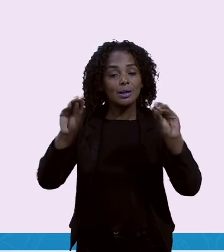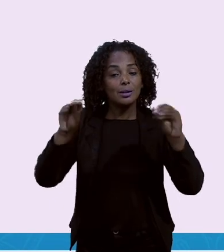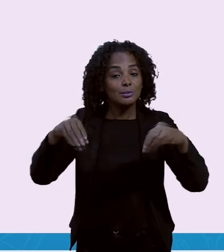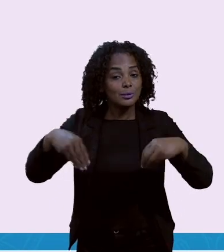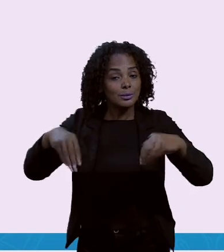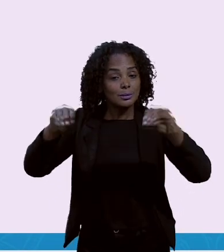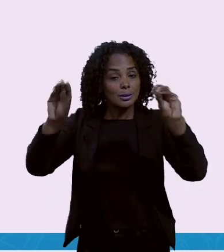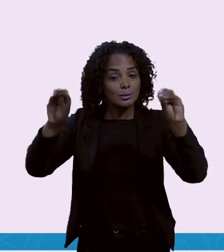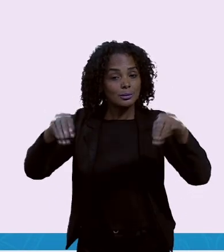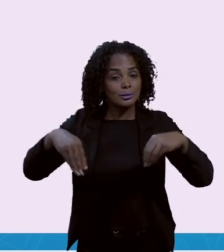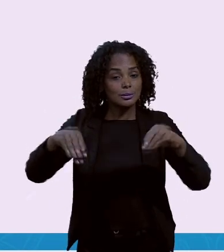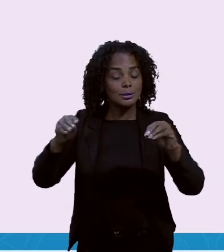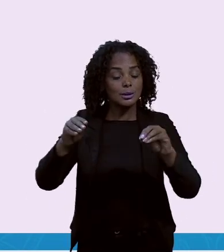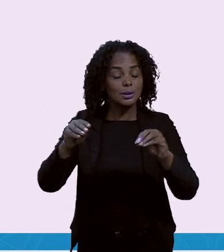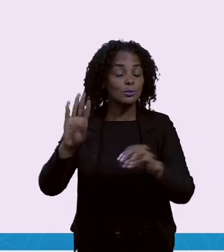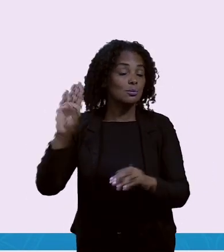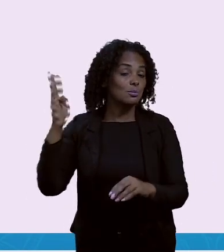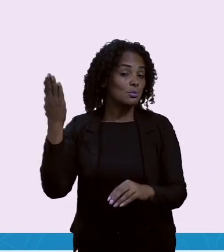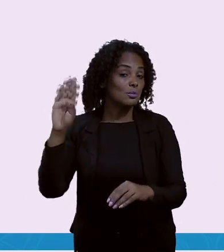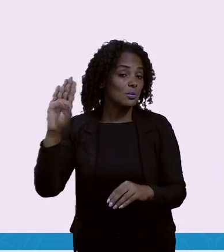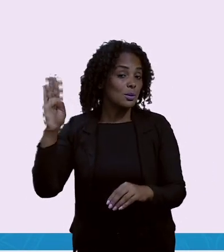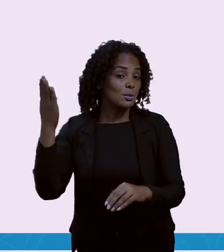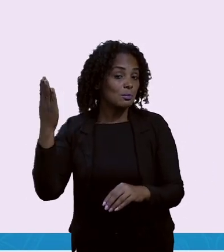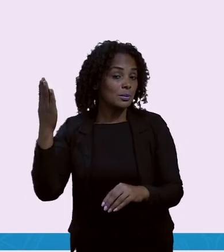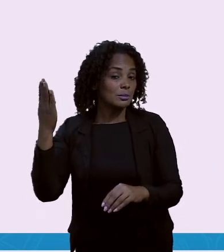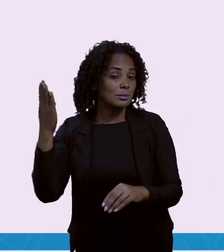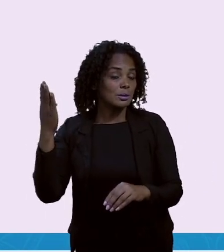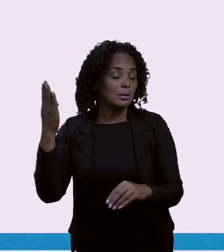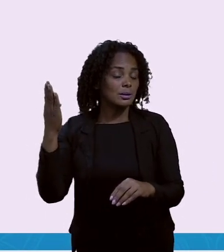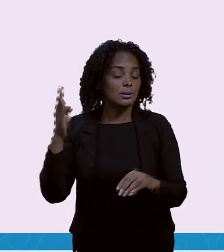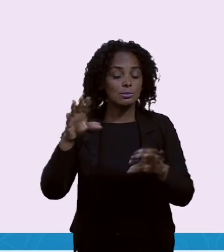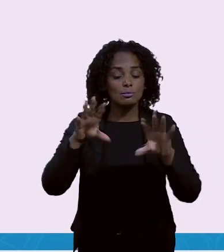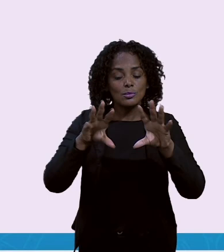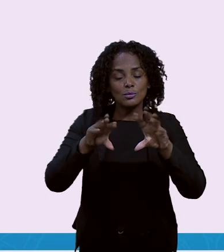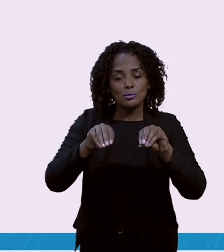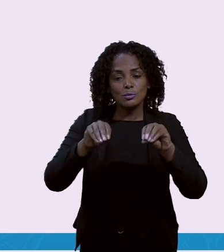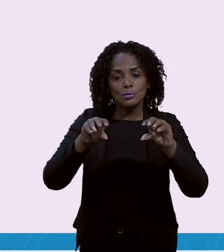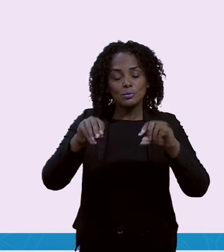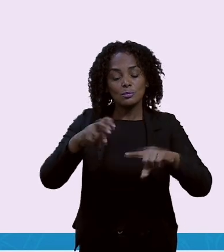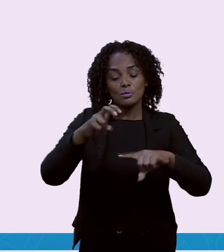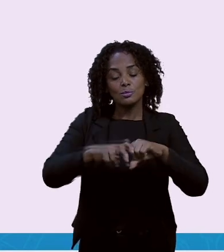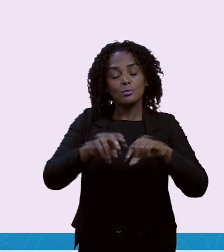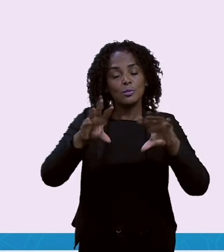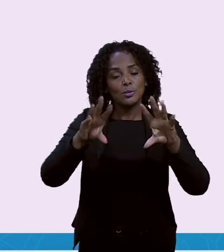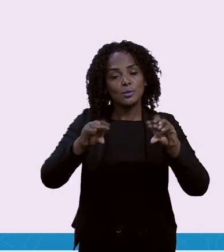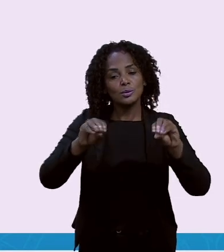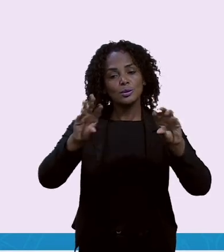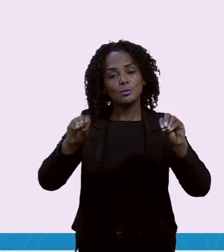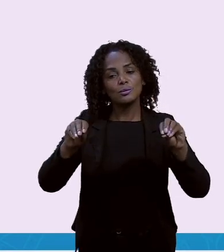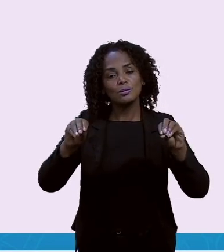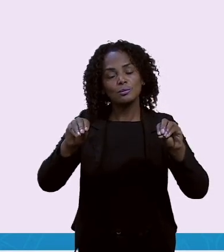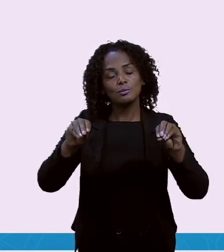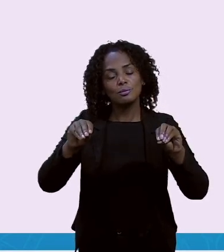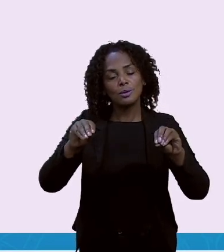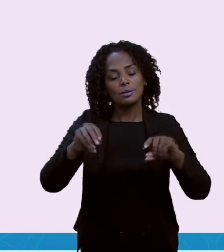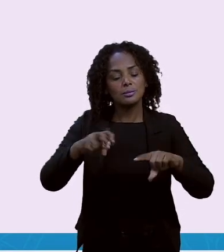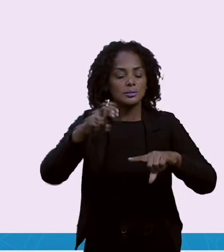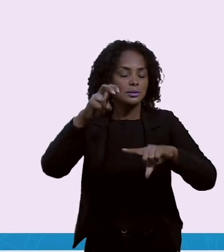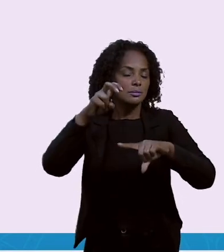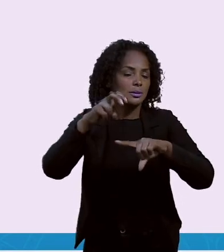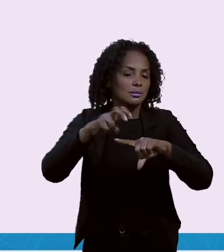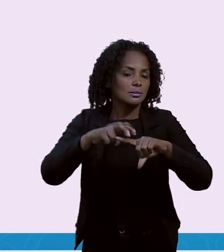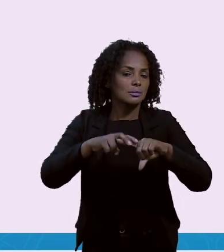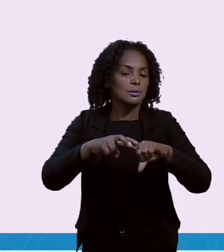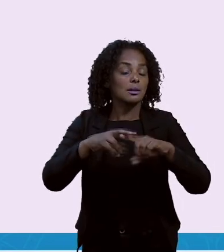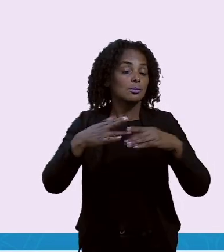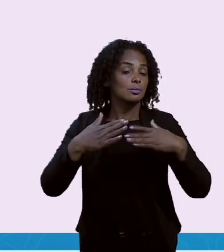essa mistura, leva conforto, durabilidade, design, funcionalidade, porque o